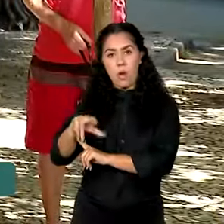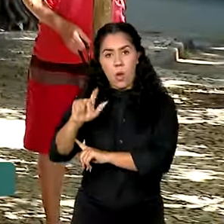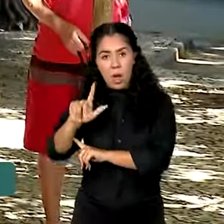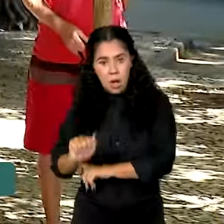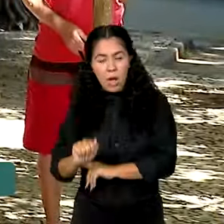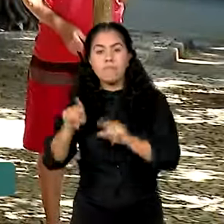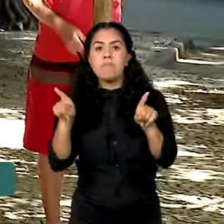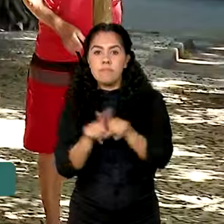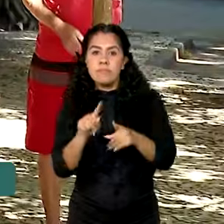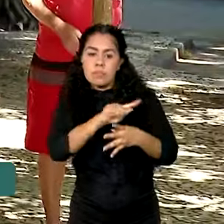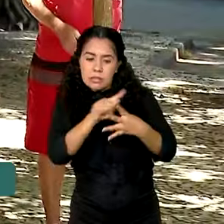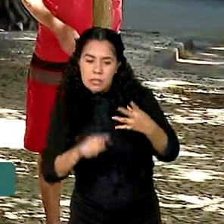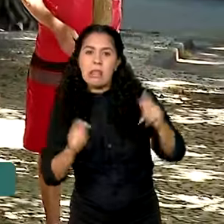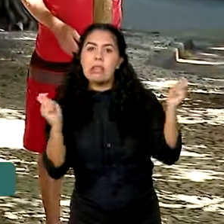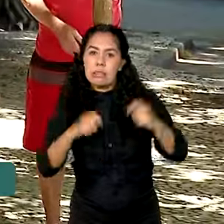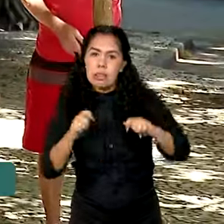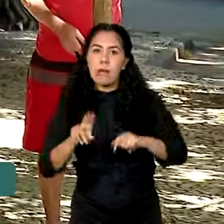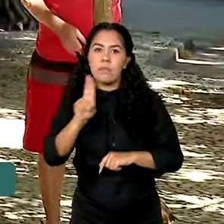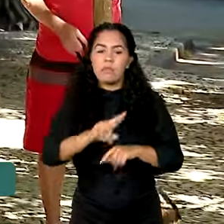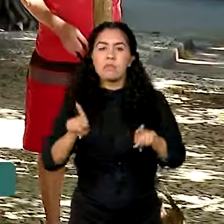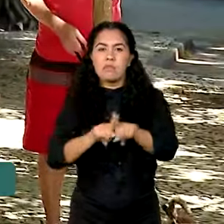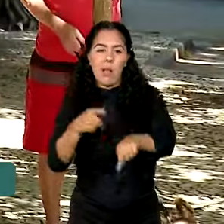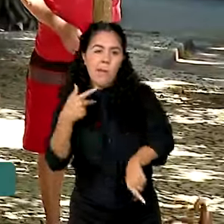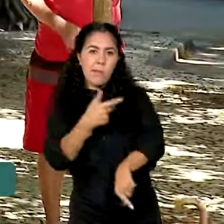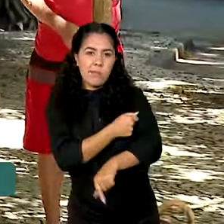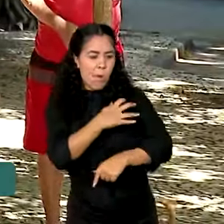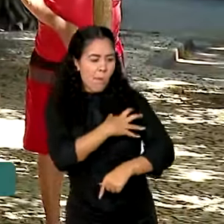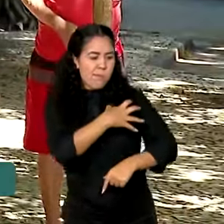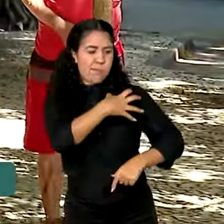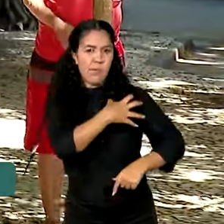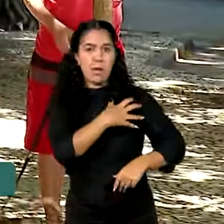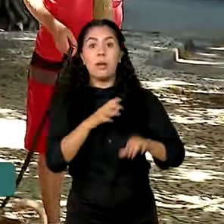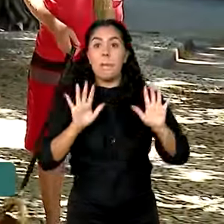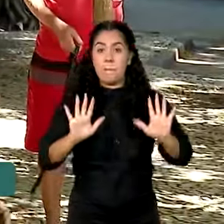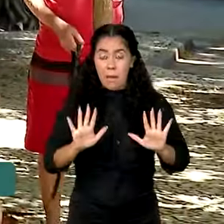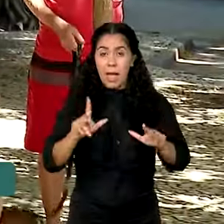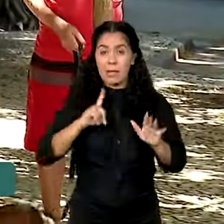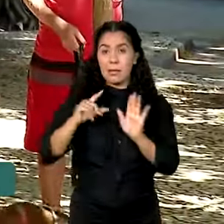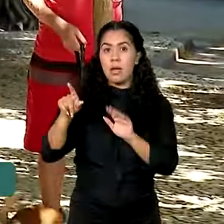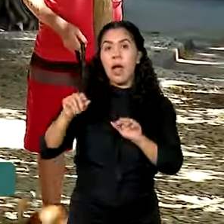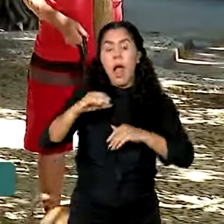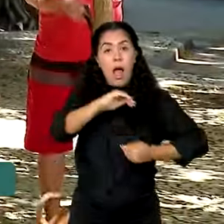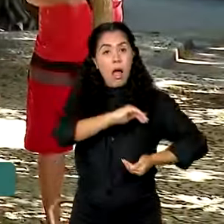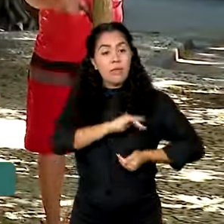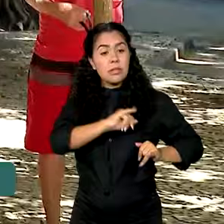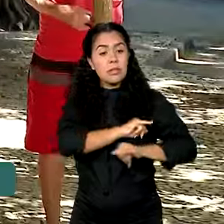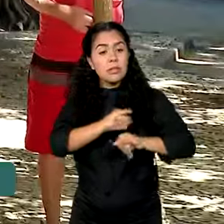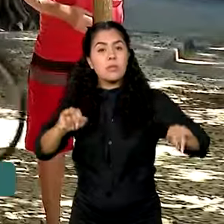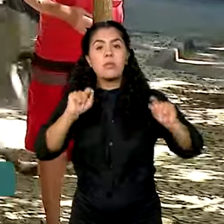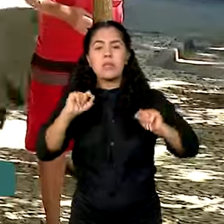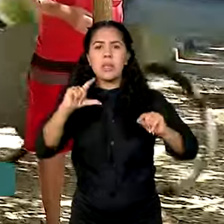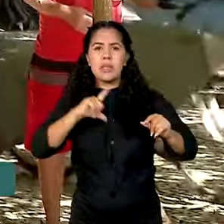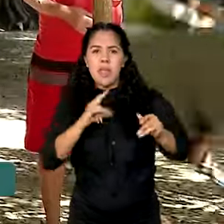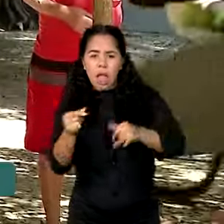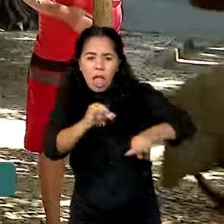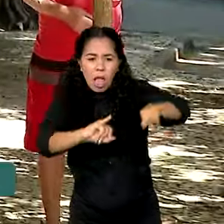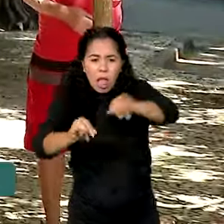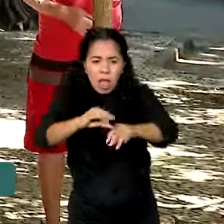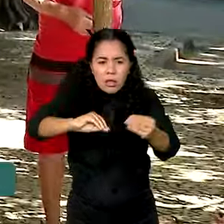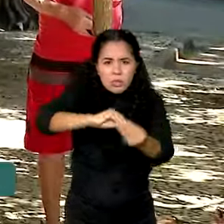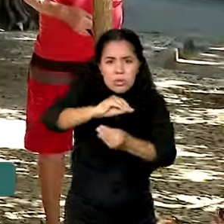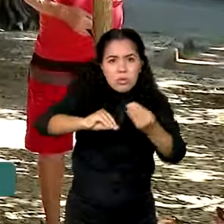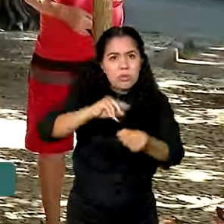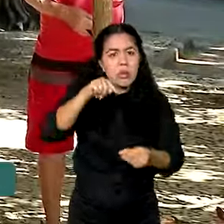que também são utilizadas em anabolizantes. A Anvisa alerta que esses chips da beleza têm uma mistura de substâncias que não